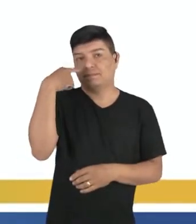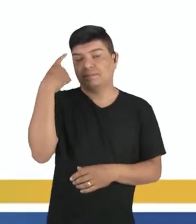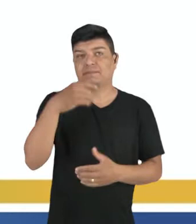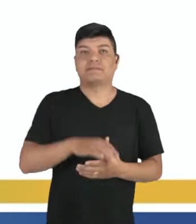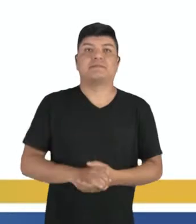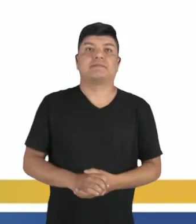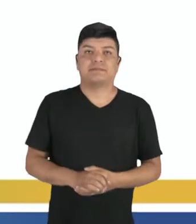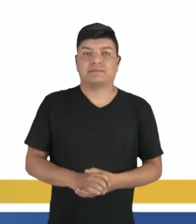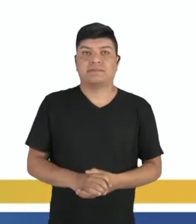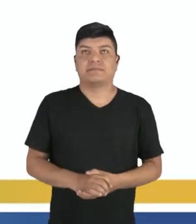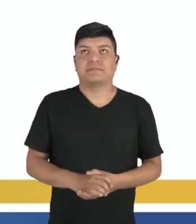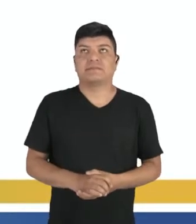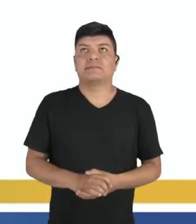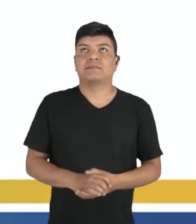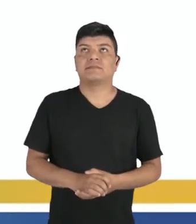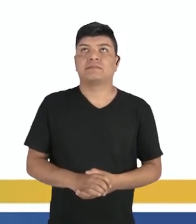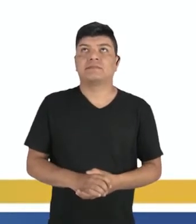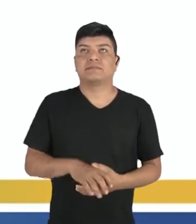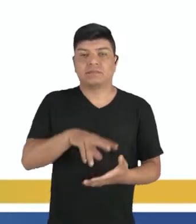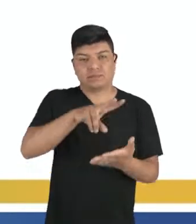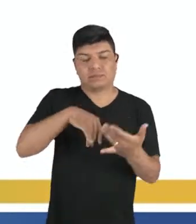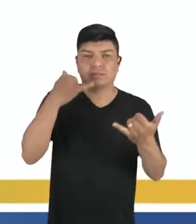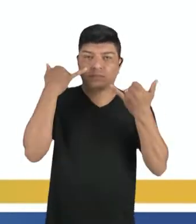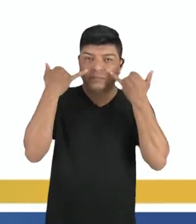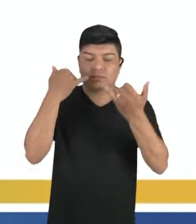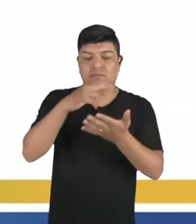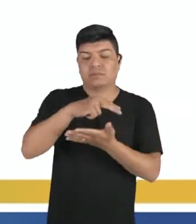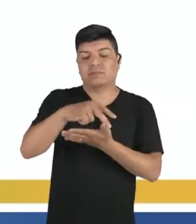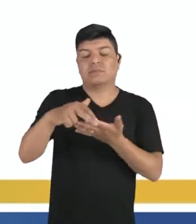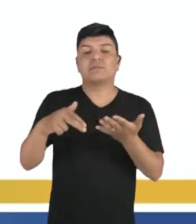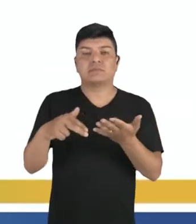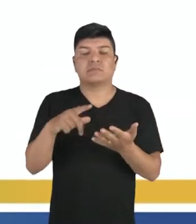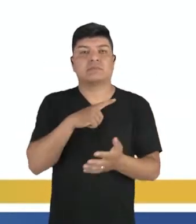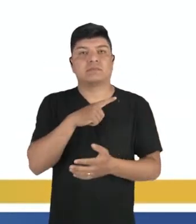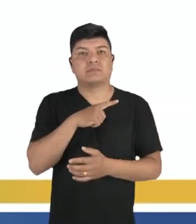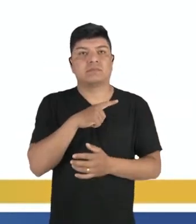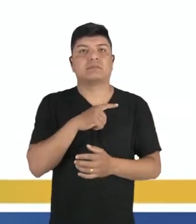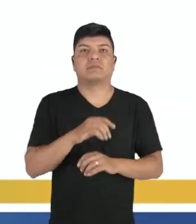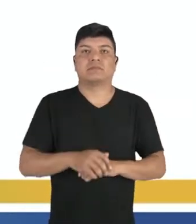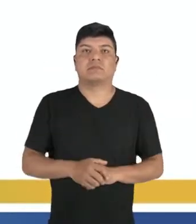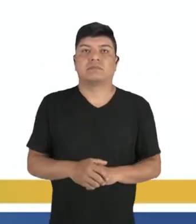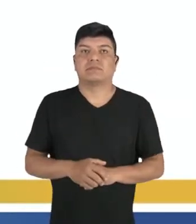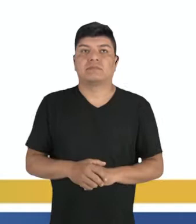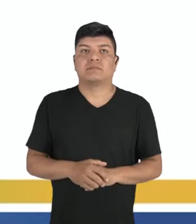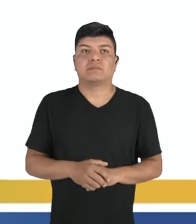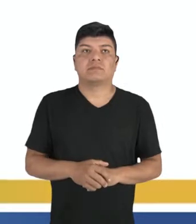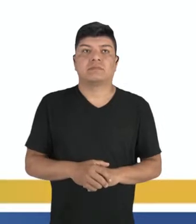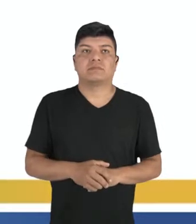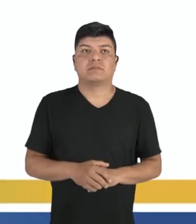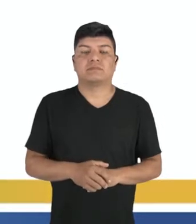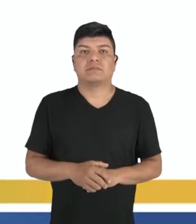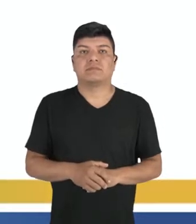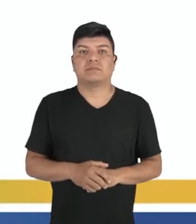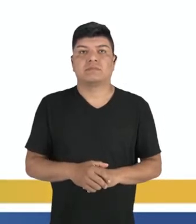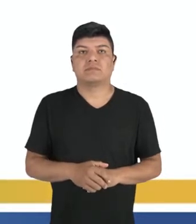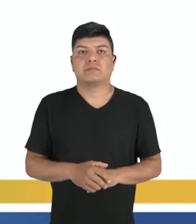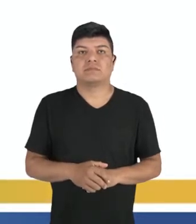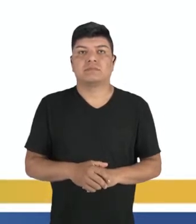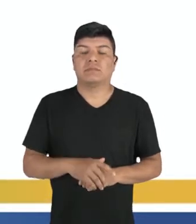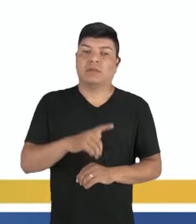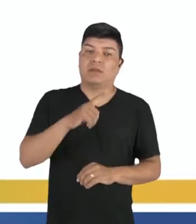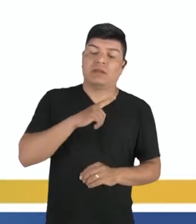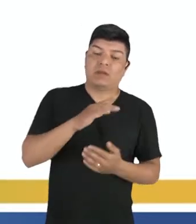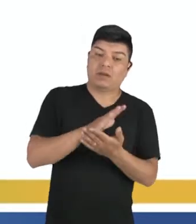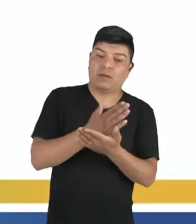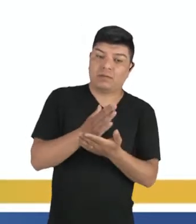né? La lectura hay várias informações, ou seja, eu tenho muitas informações, né? Eu tenho informações muito